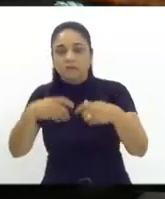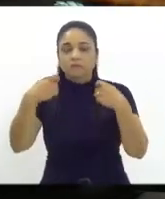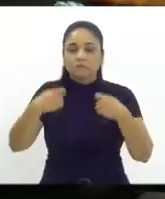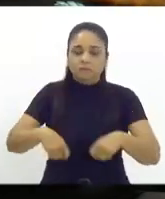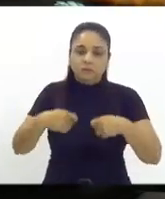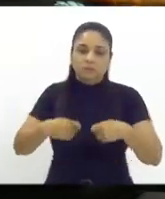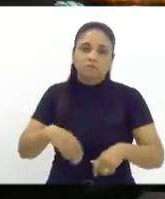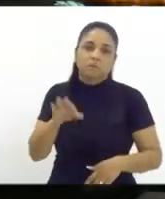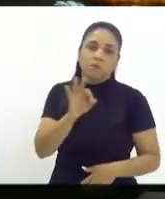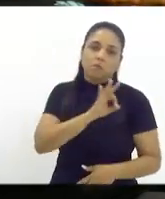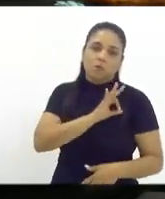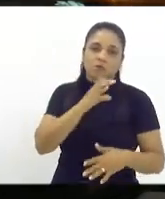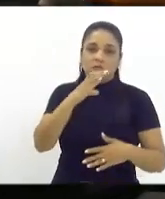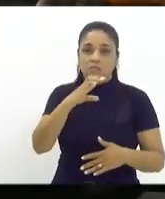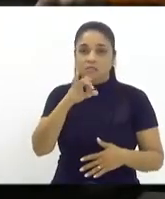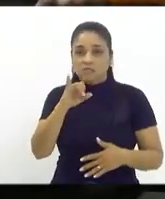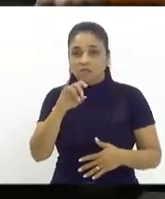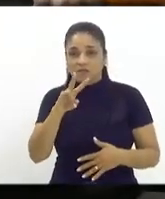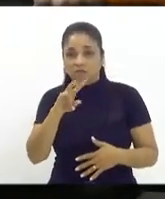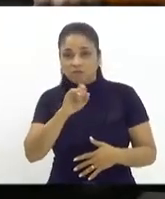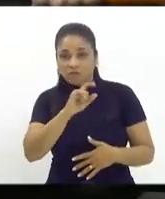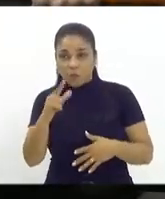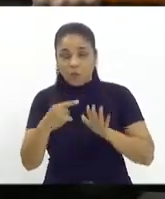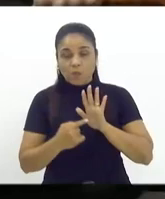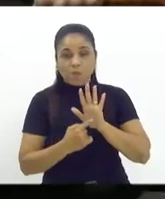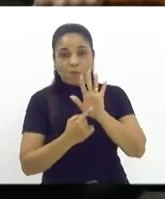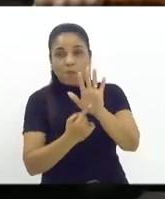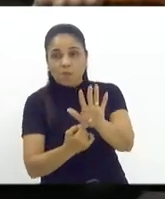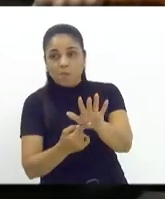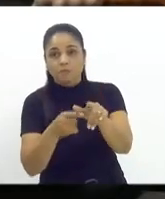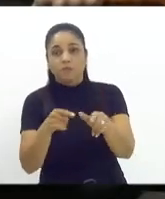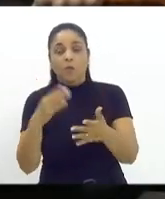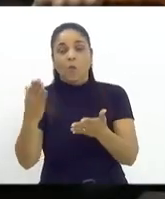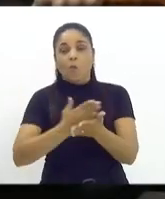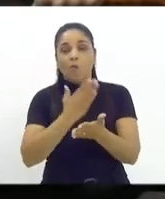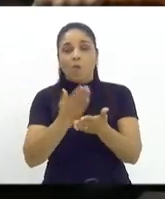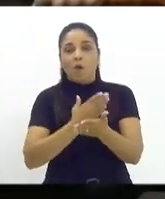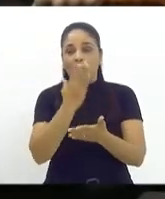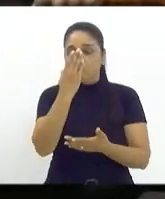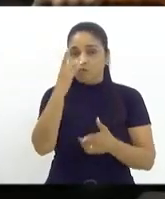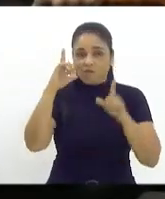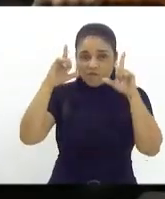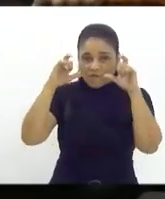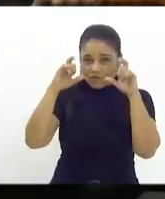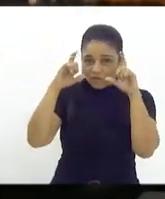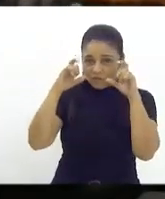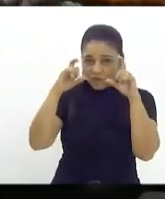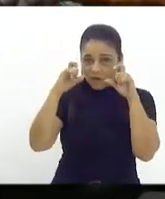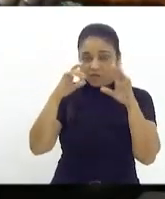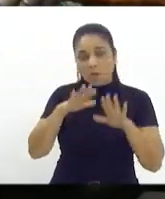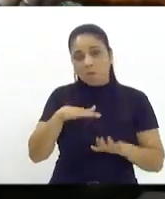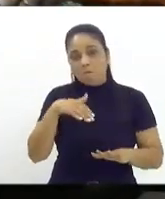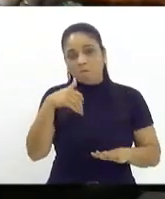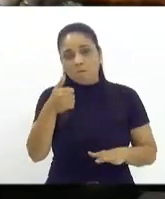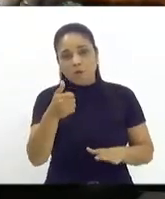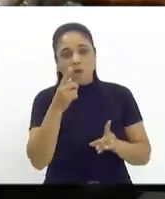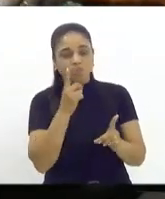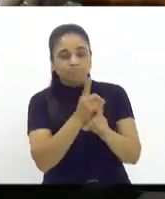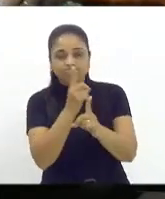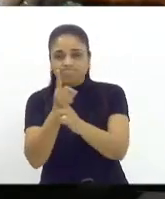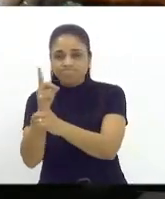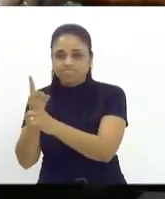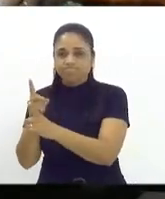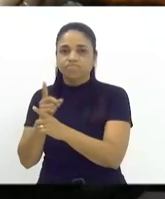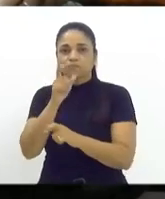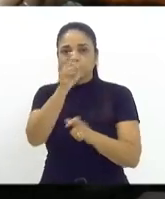que a polícia civil deveria fazer para apresentar Esse álbum fotográfico e melhorar o reconhecimento de pessoas para que